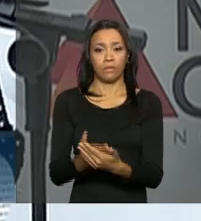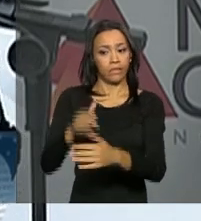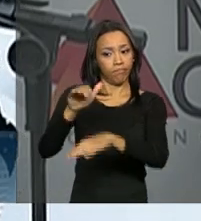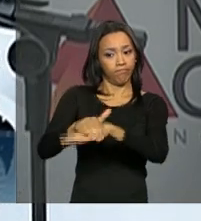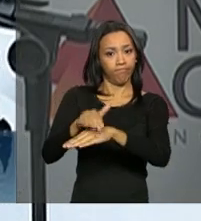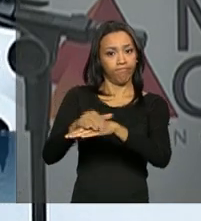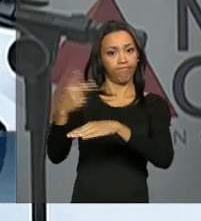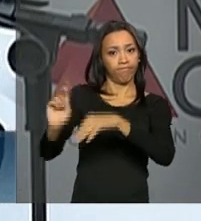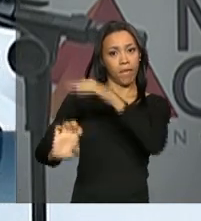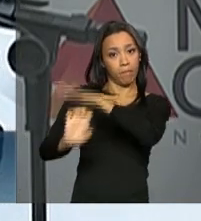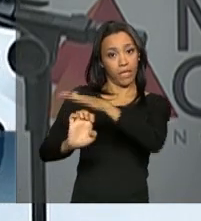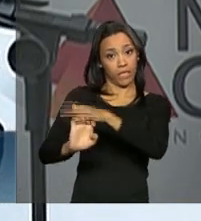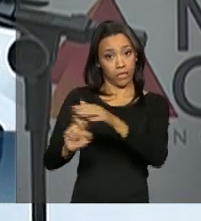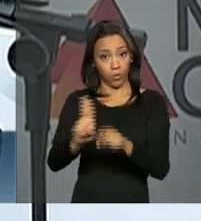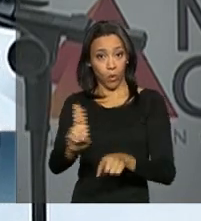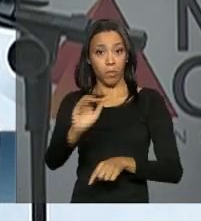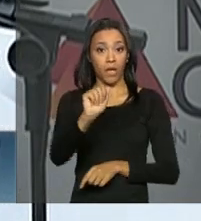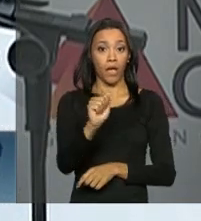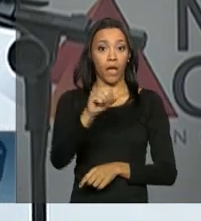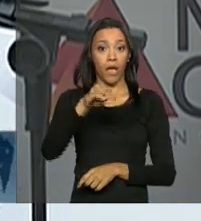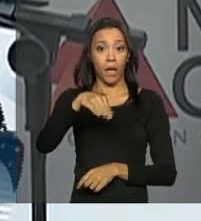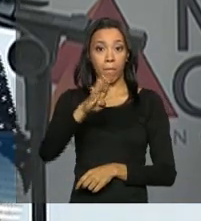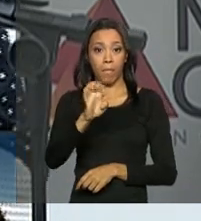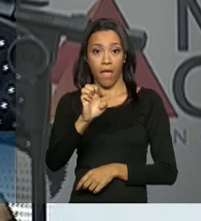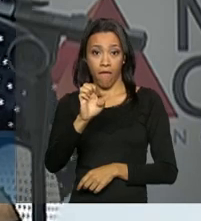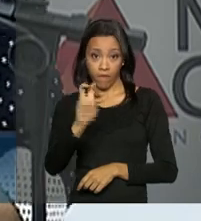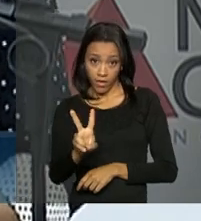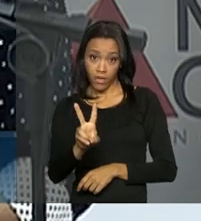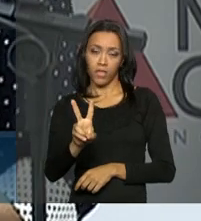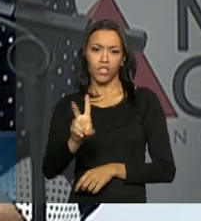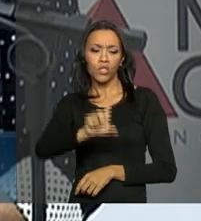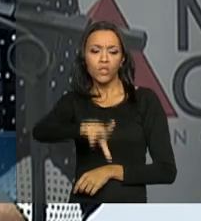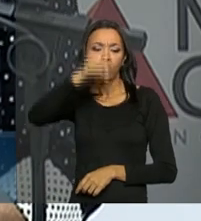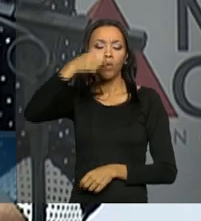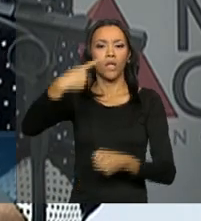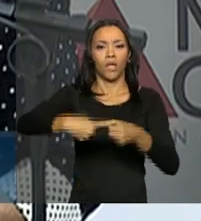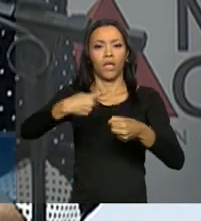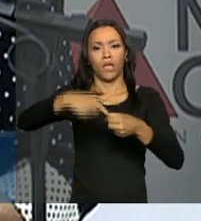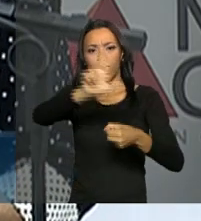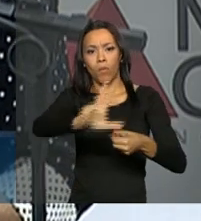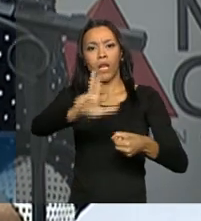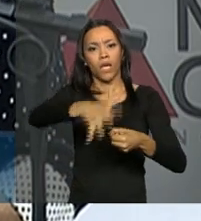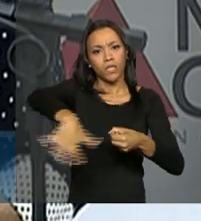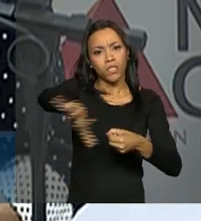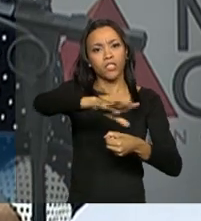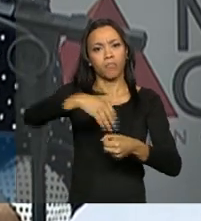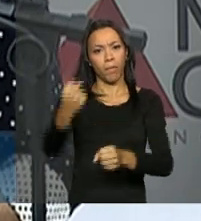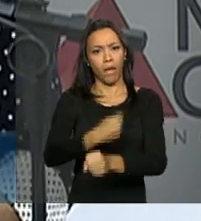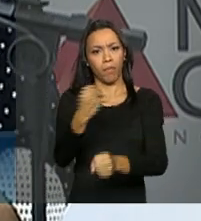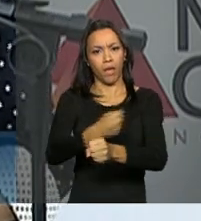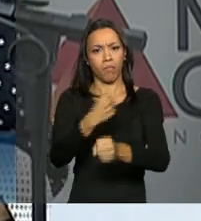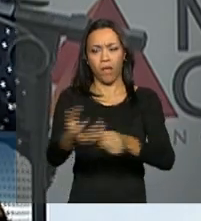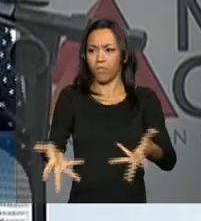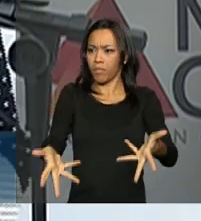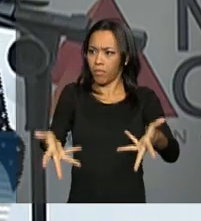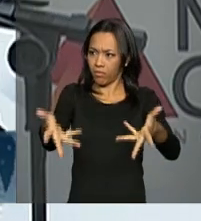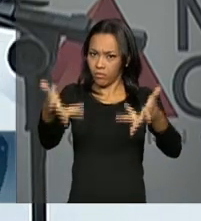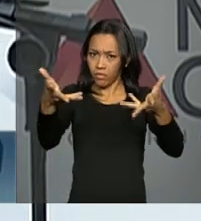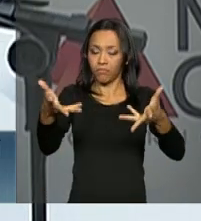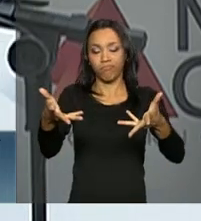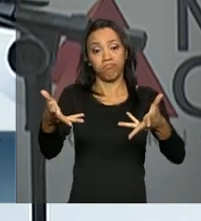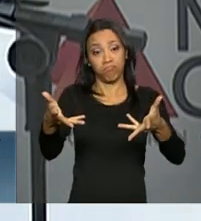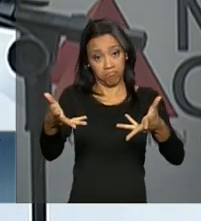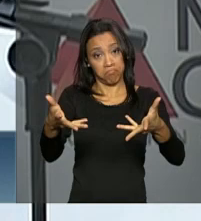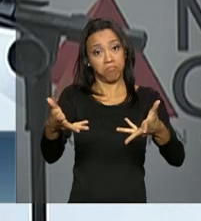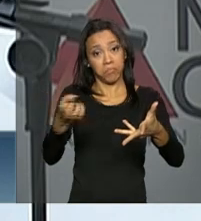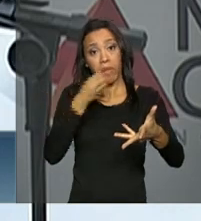Ambev de escolher Uberlândia para estabelecer uma das suas grandes unidades é